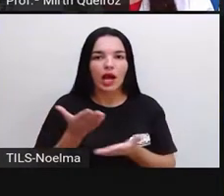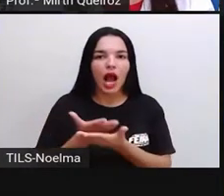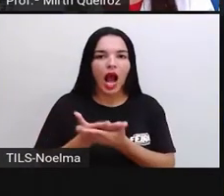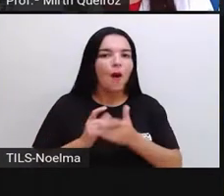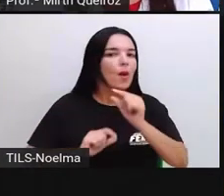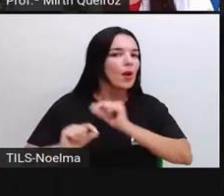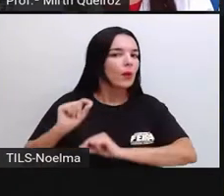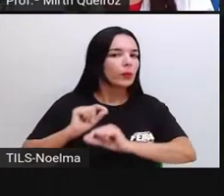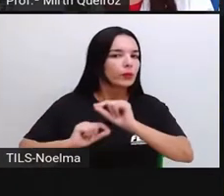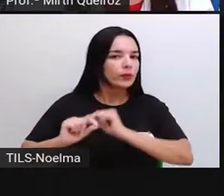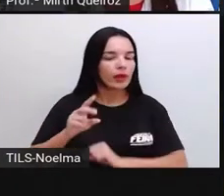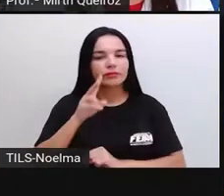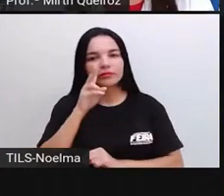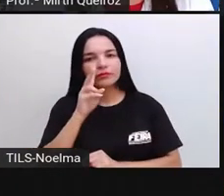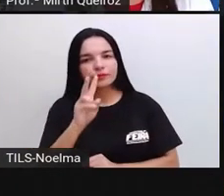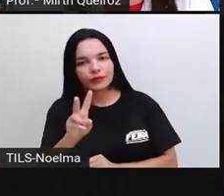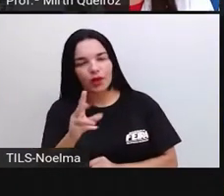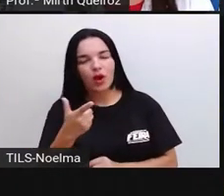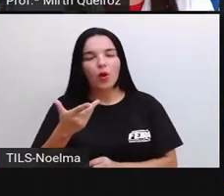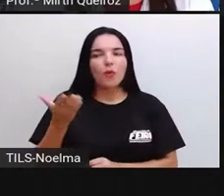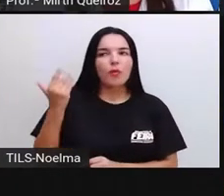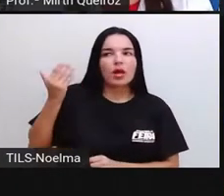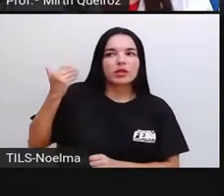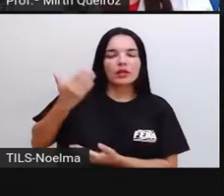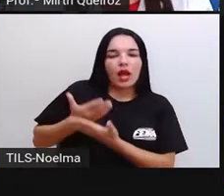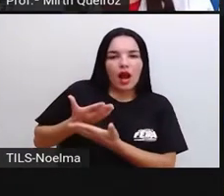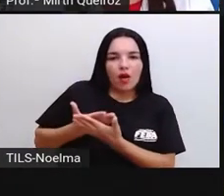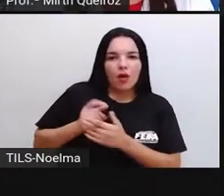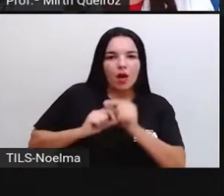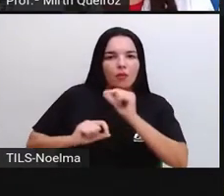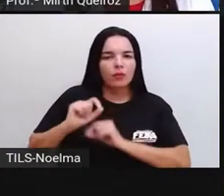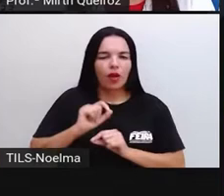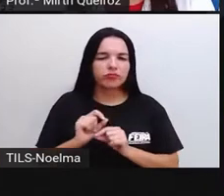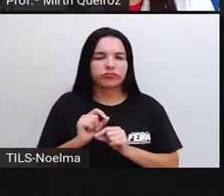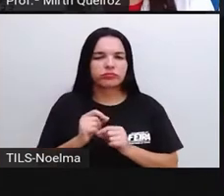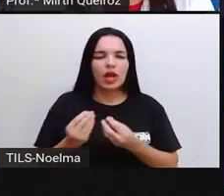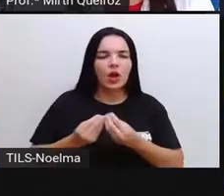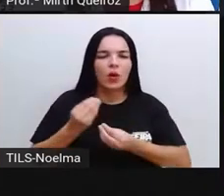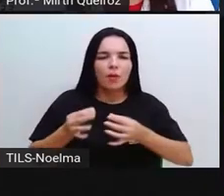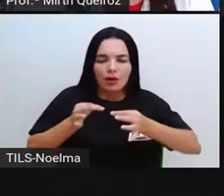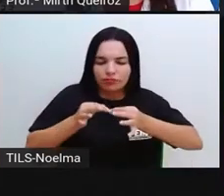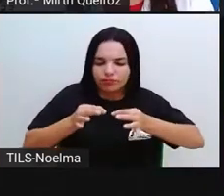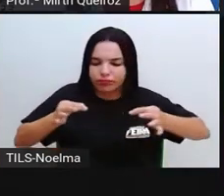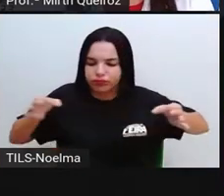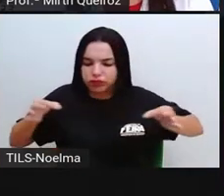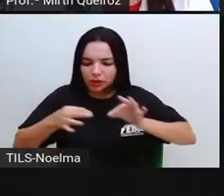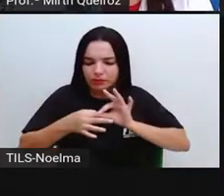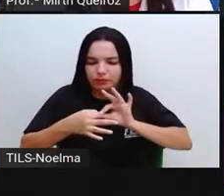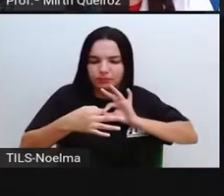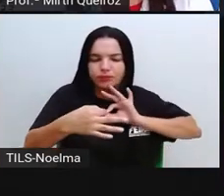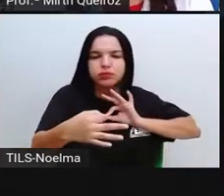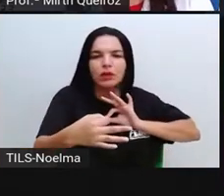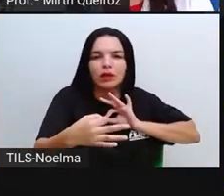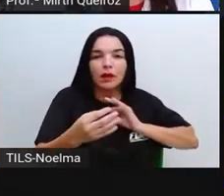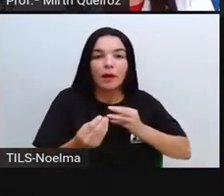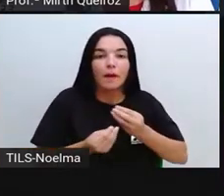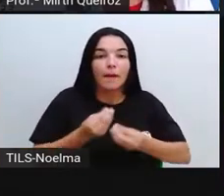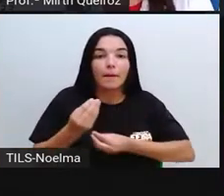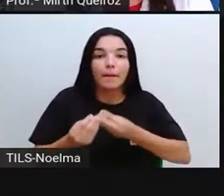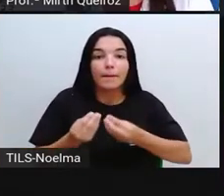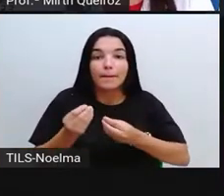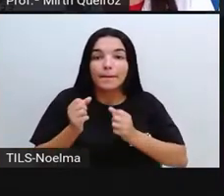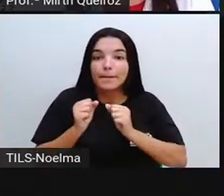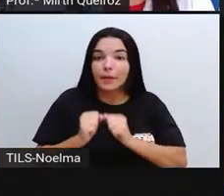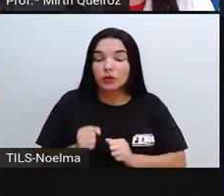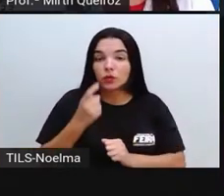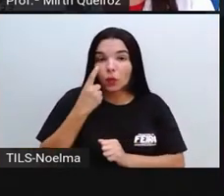retomar ao que a gente estudou em outras aulas aí quem seria a as medidas de capacidade né a gente vai faltar nas mais